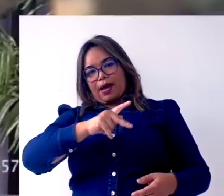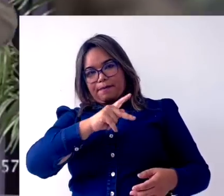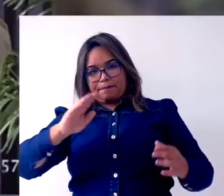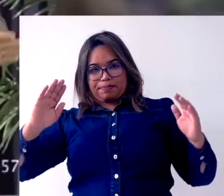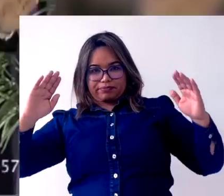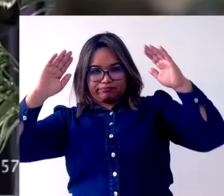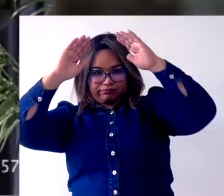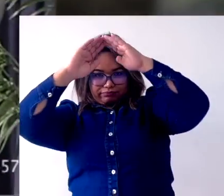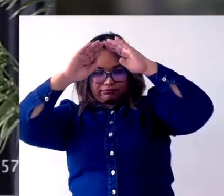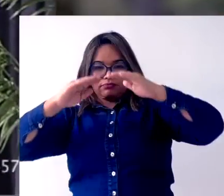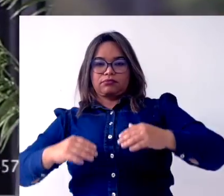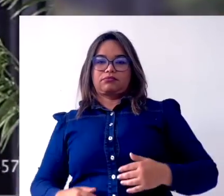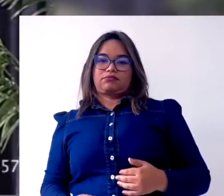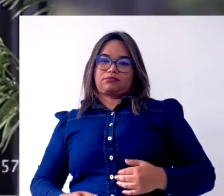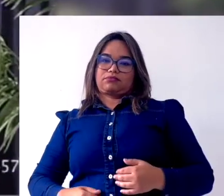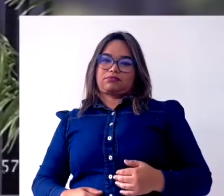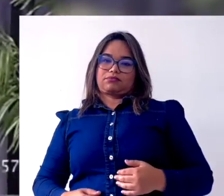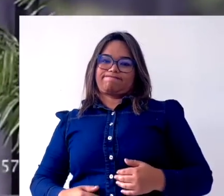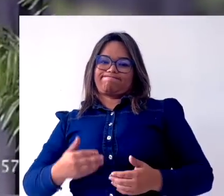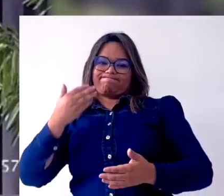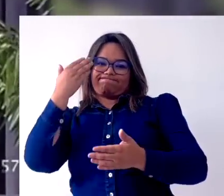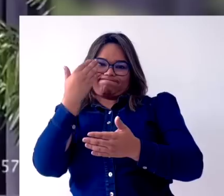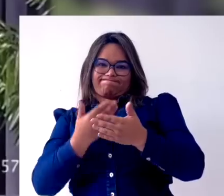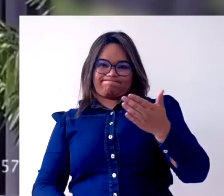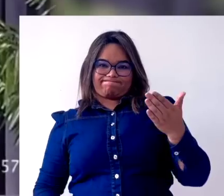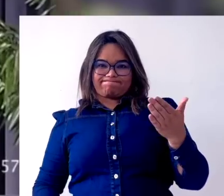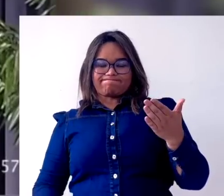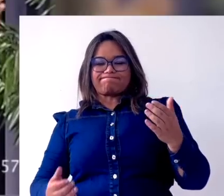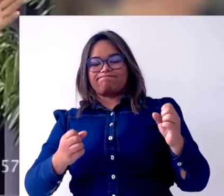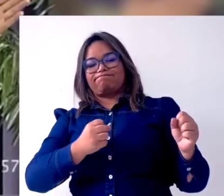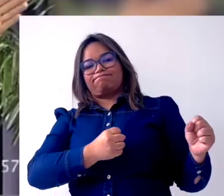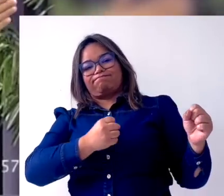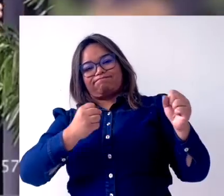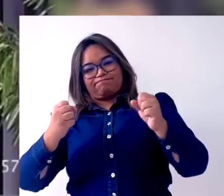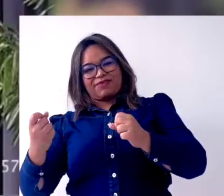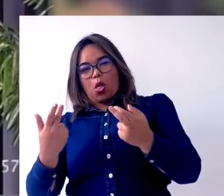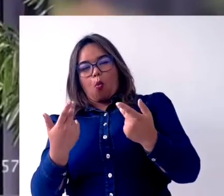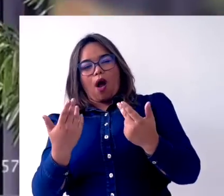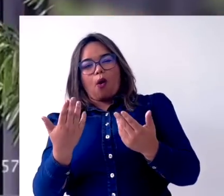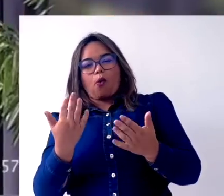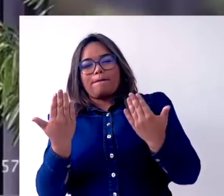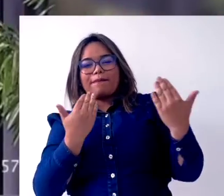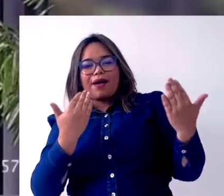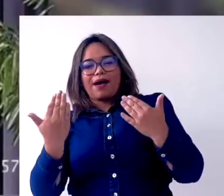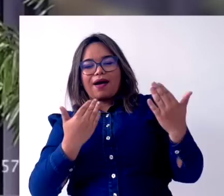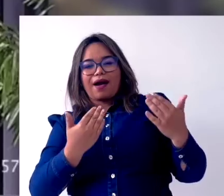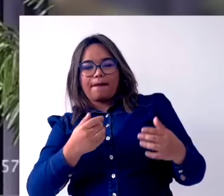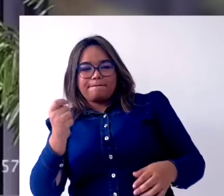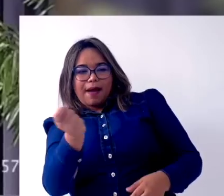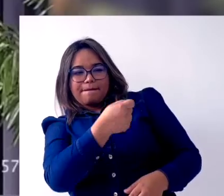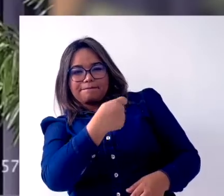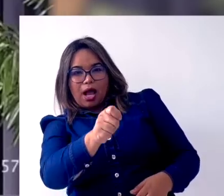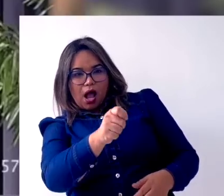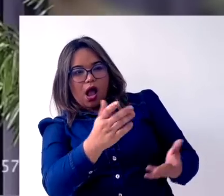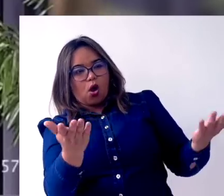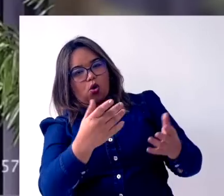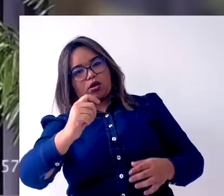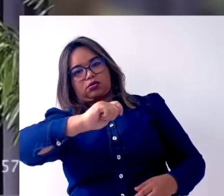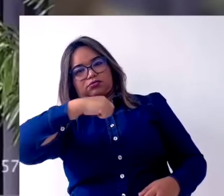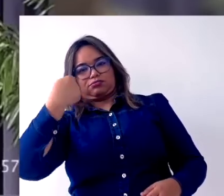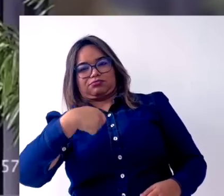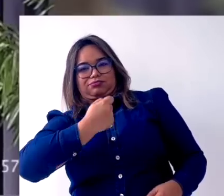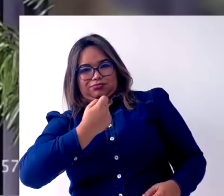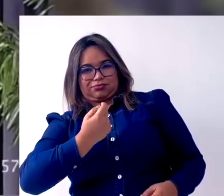mortal. Ele é morto com a espada que ele tinha usado para matar. E agora o profeta olha ao redor e nós temos